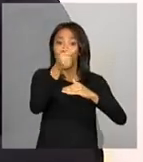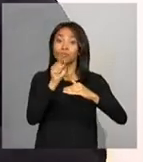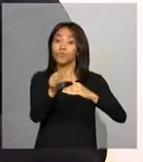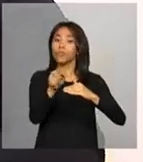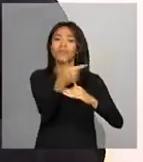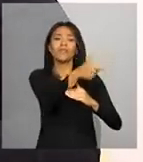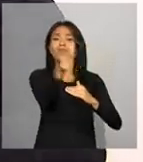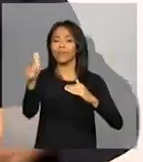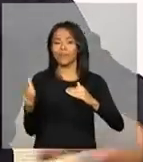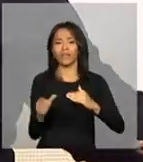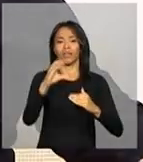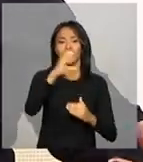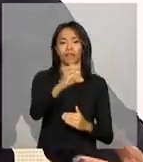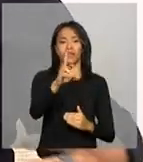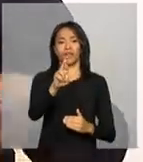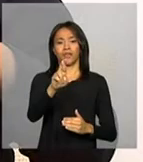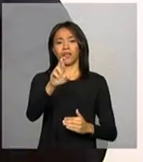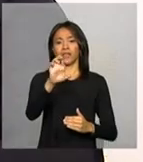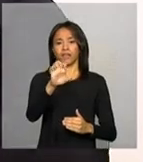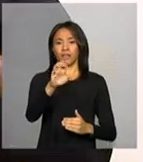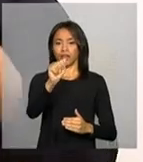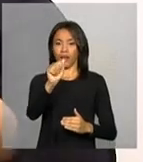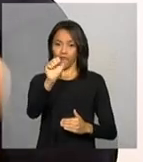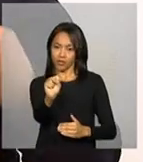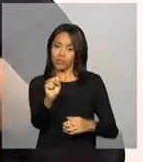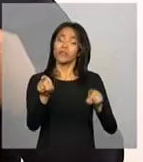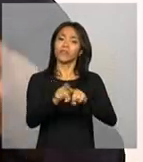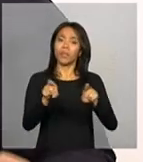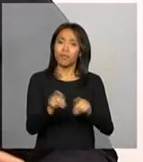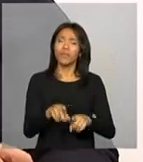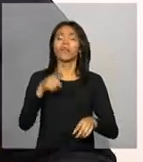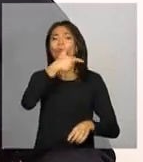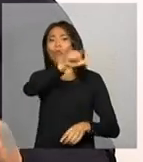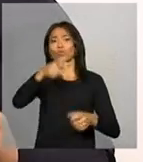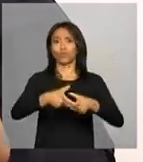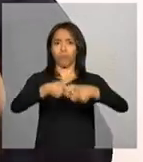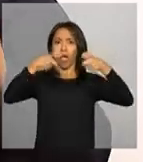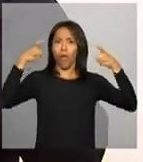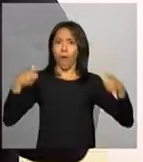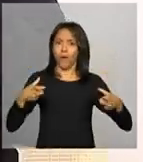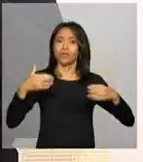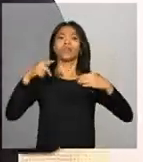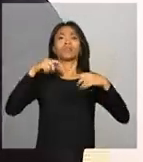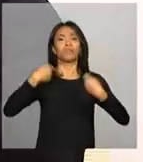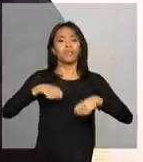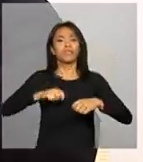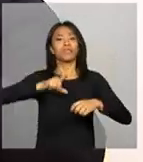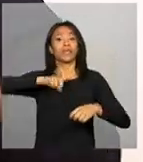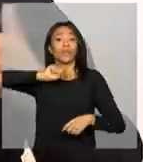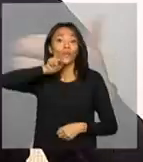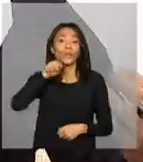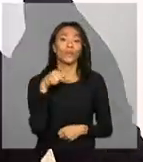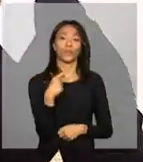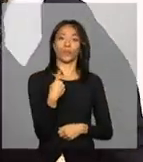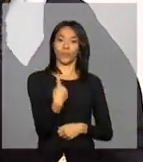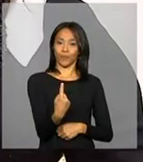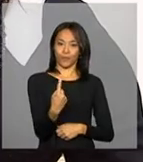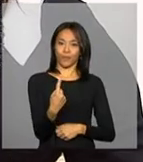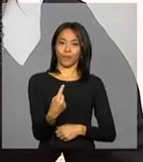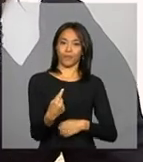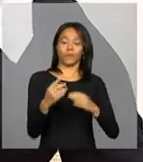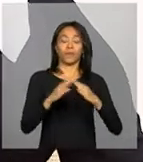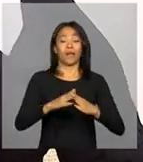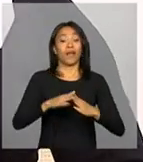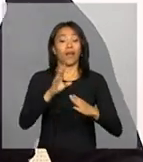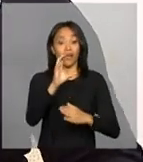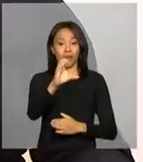e temos municípios maiores com mais de 200 mil habitantes que tem que ter um creas para cada 200